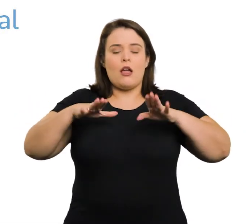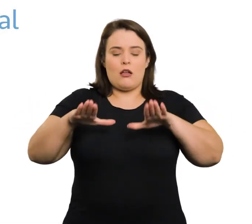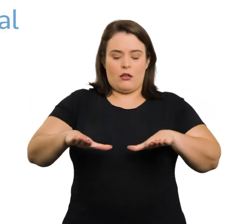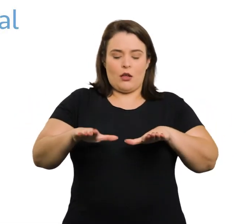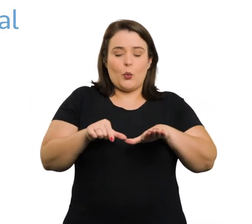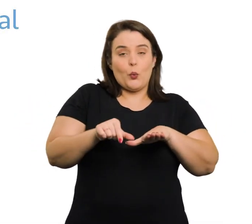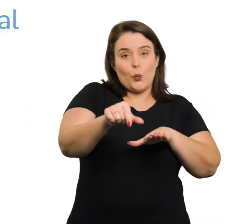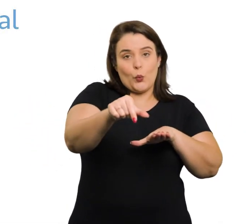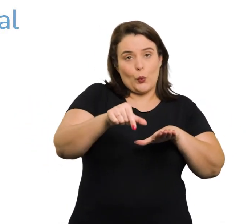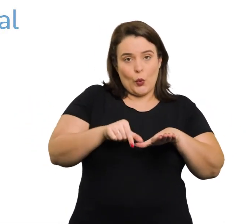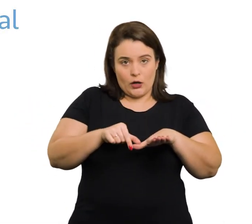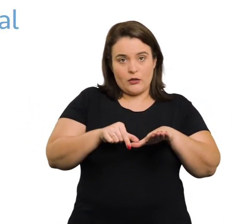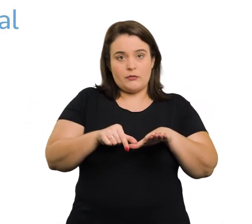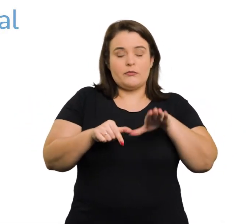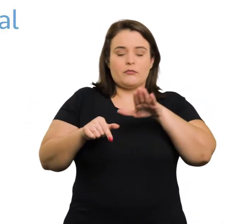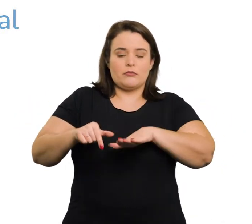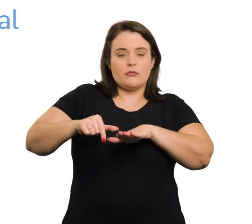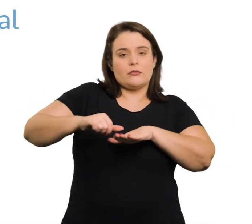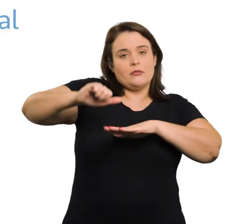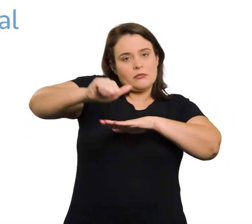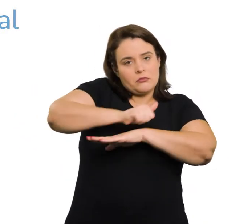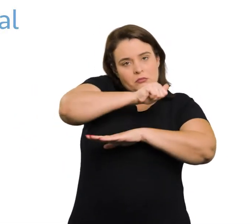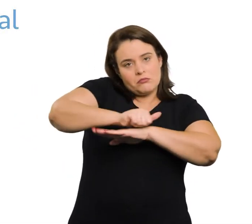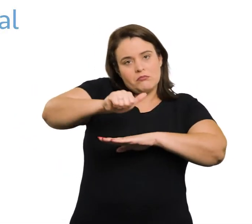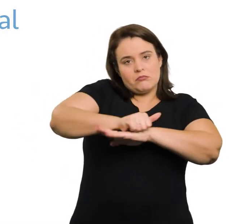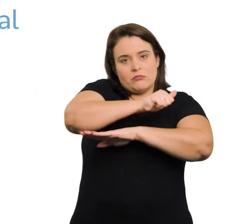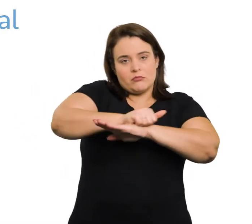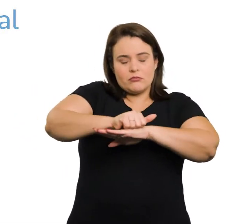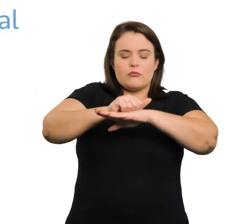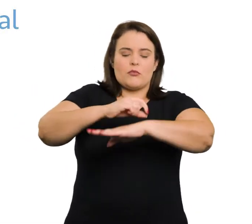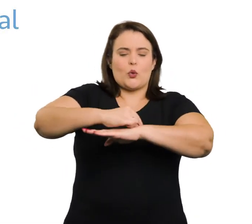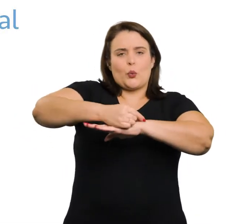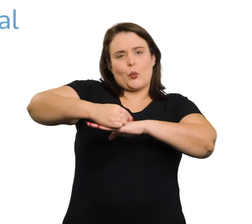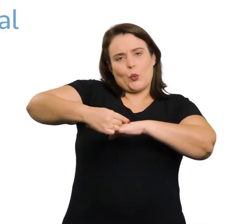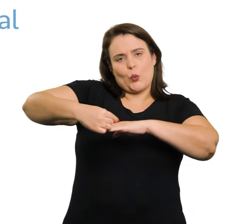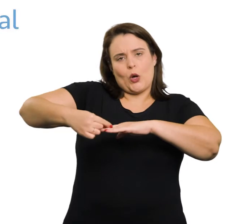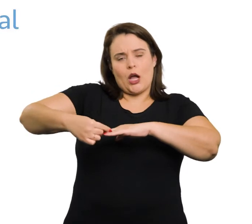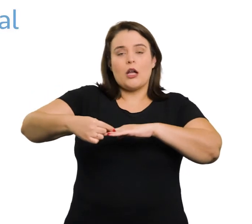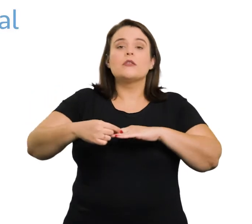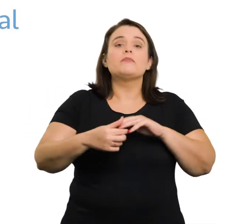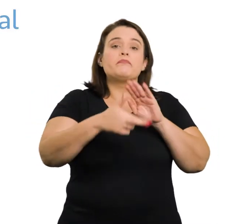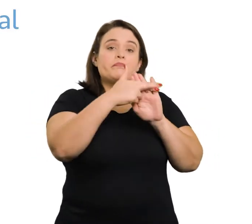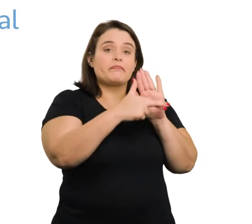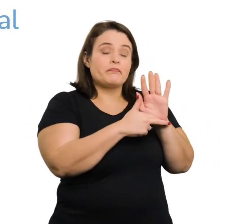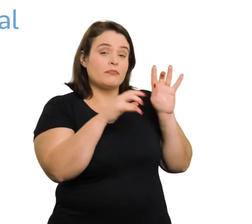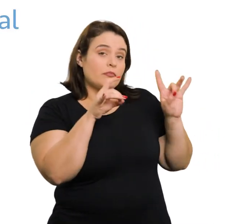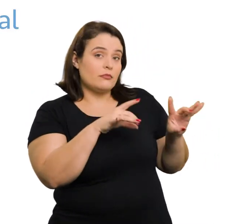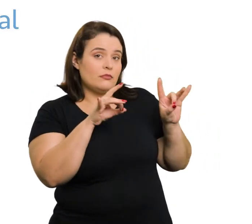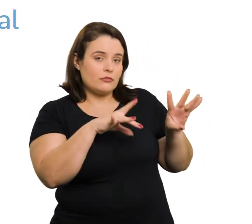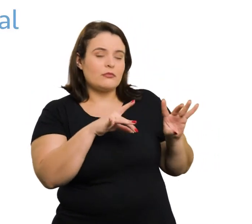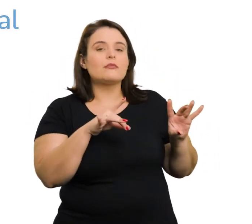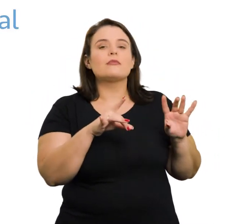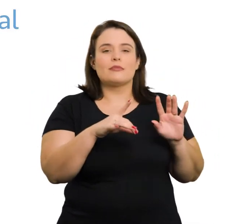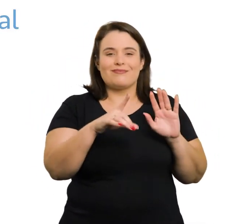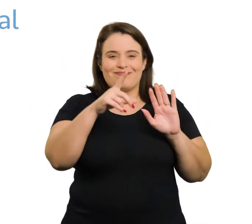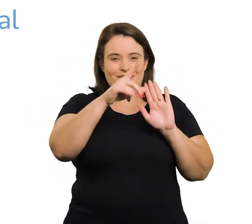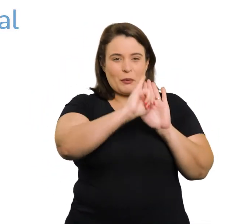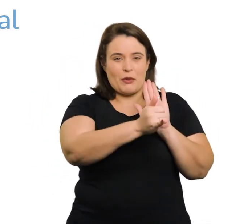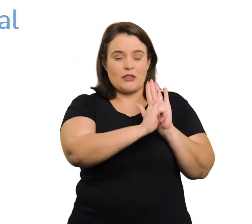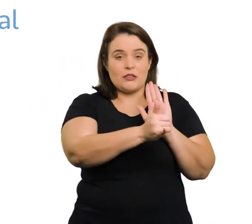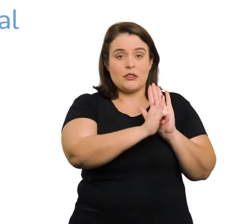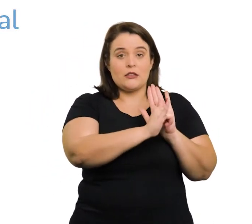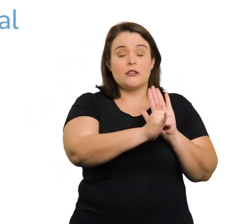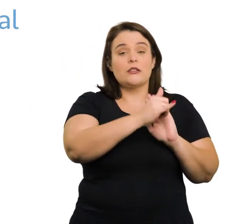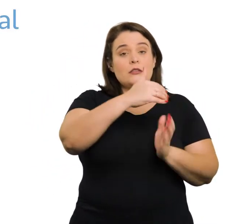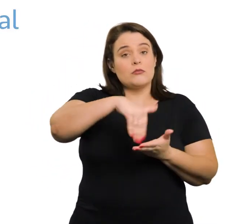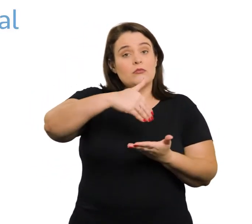de dilatação, acabamento desempenado, texturizado, com especificações técnicas definidas em